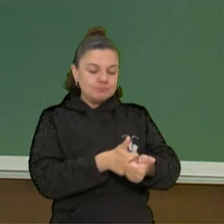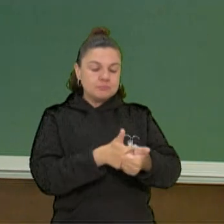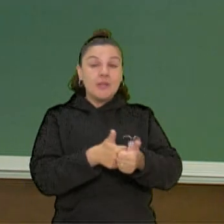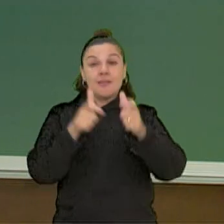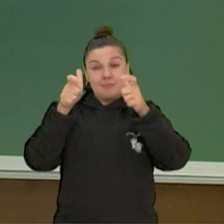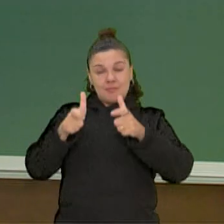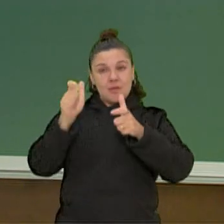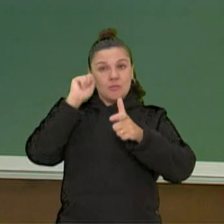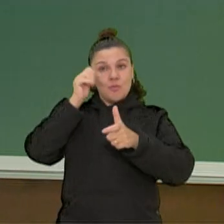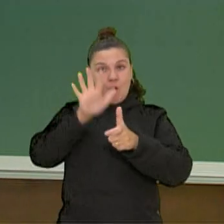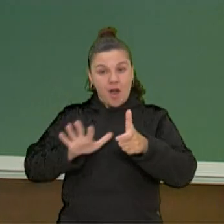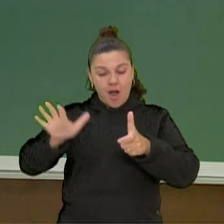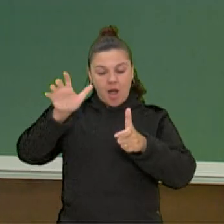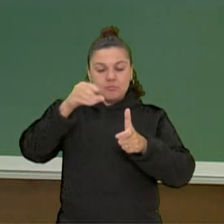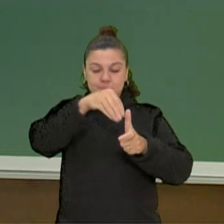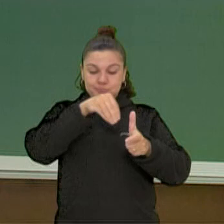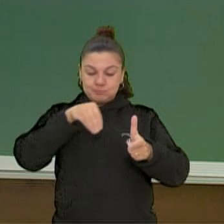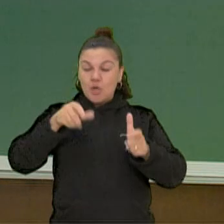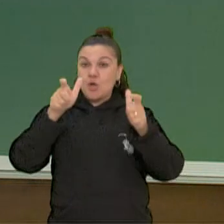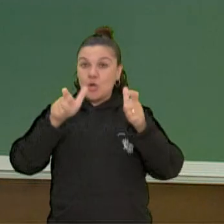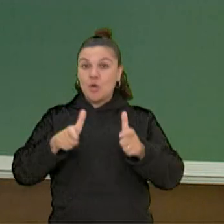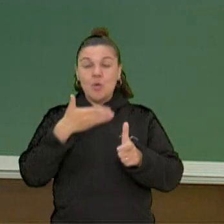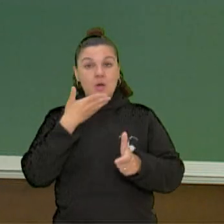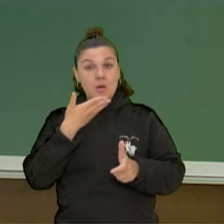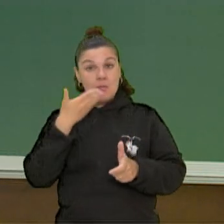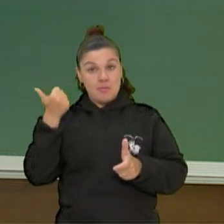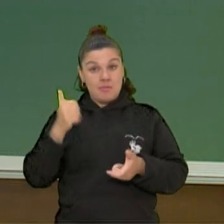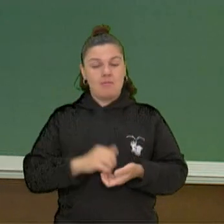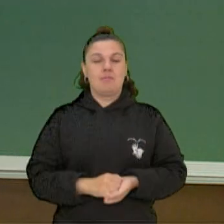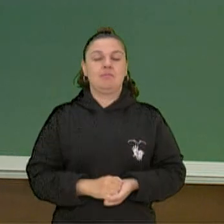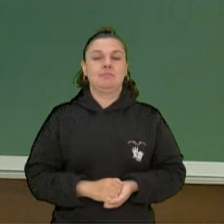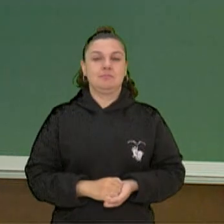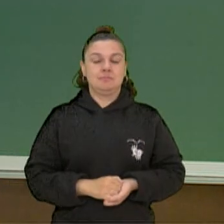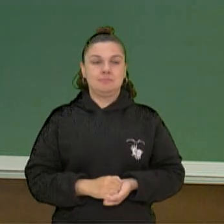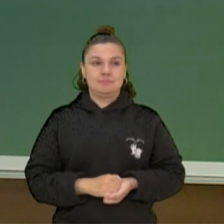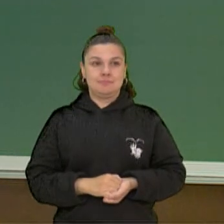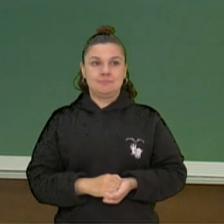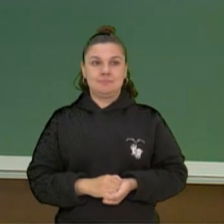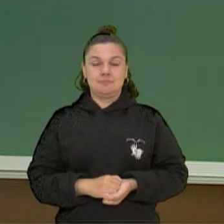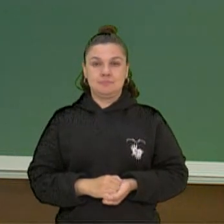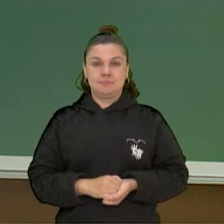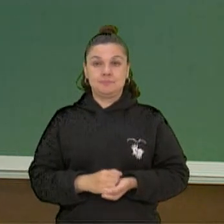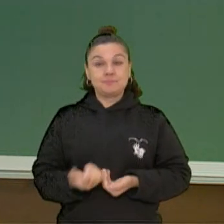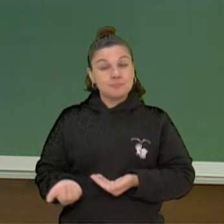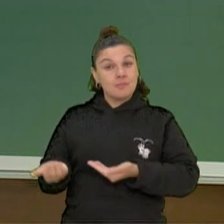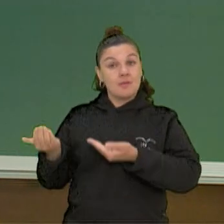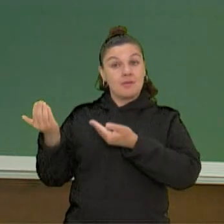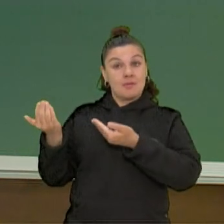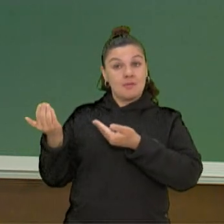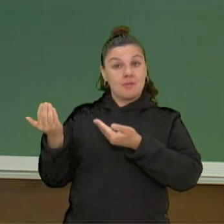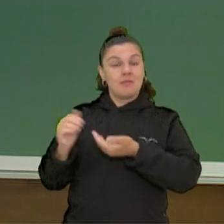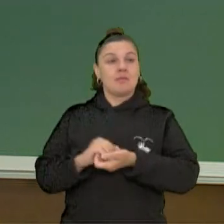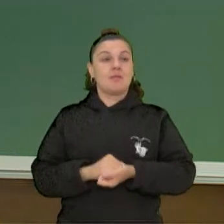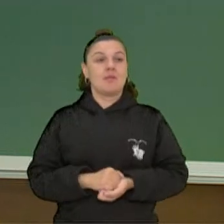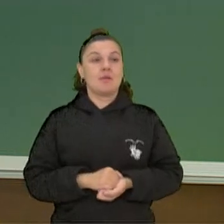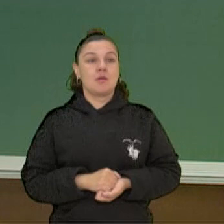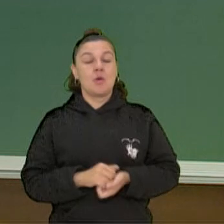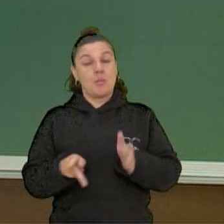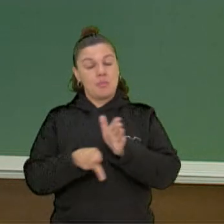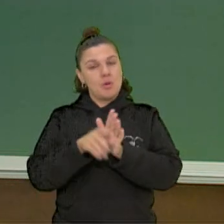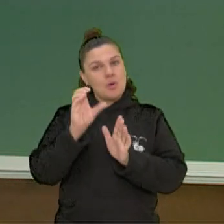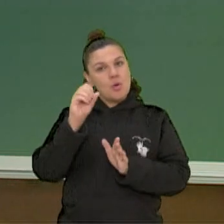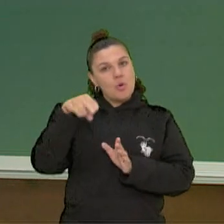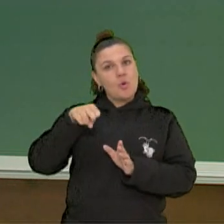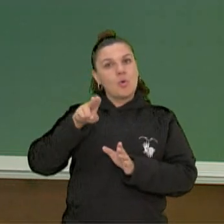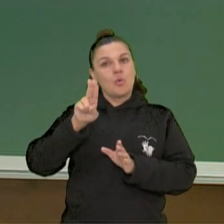próprio continente, né? Aqueles mais qualificados ou menos qualificados dos refugiados. Dados da ONU,